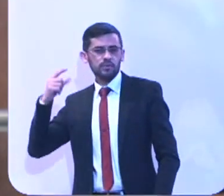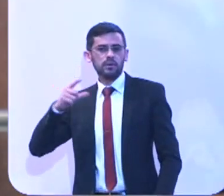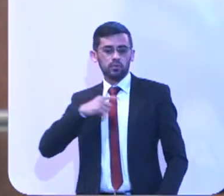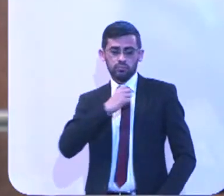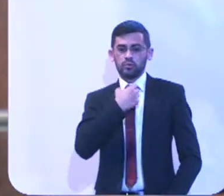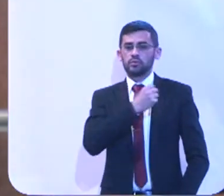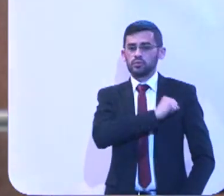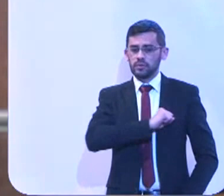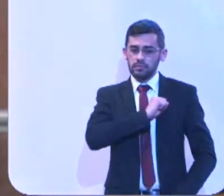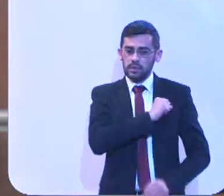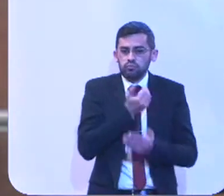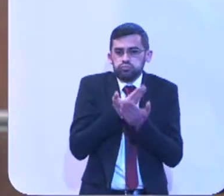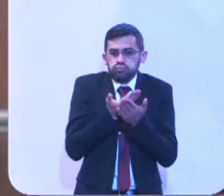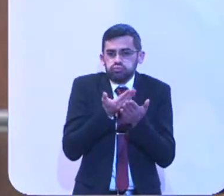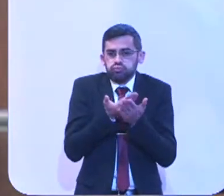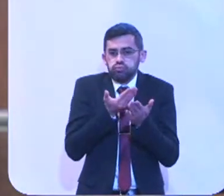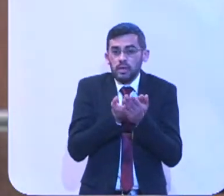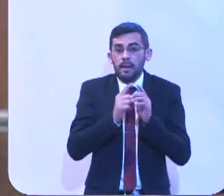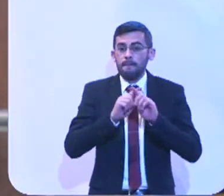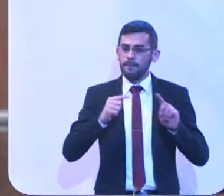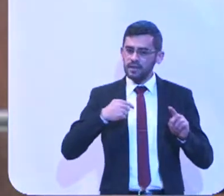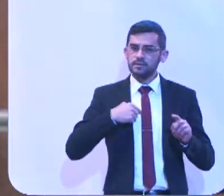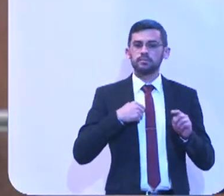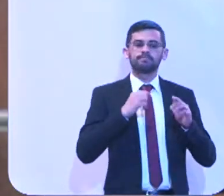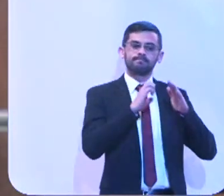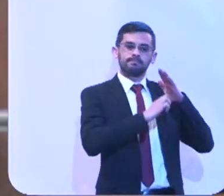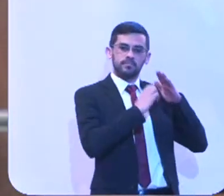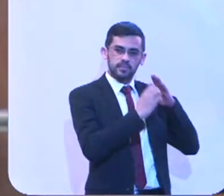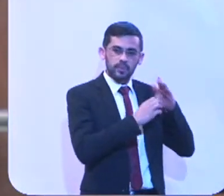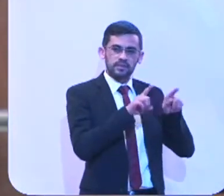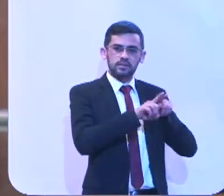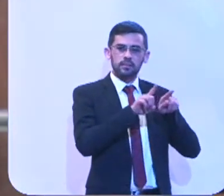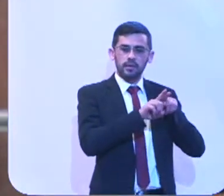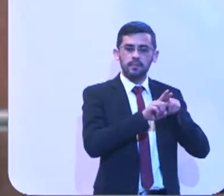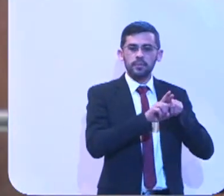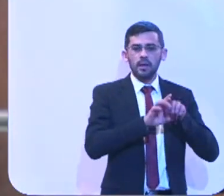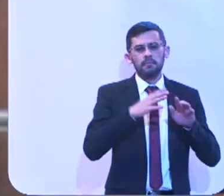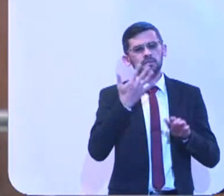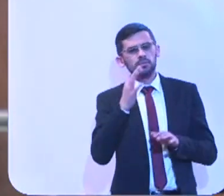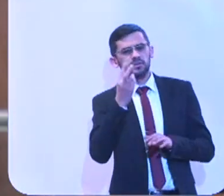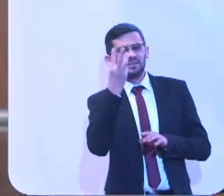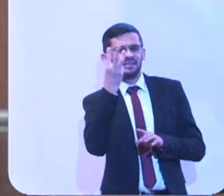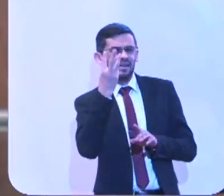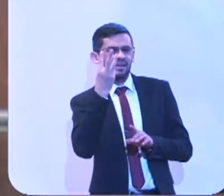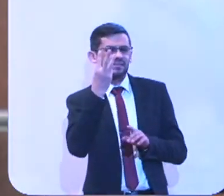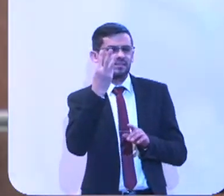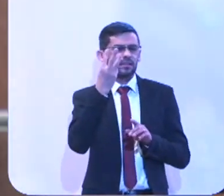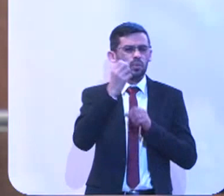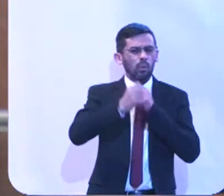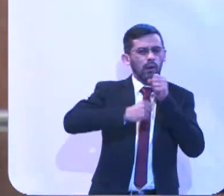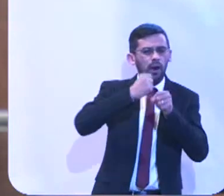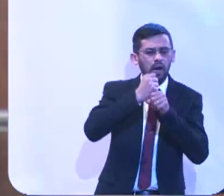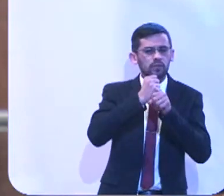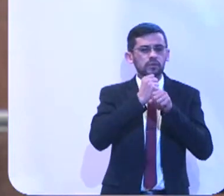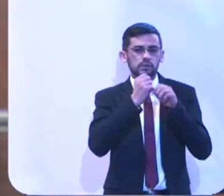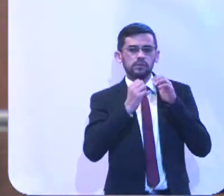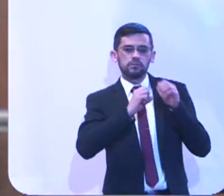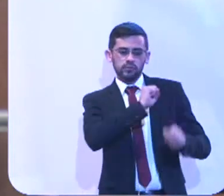tinha um negócio, ele demorou para decolar, mas lá pelo terceiro ano de faculdade ele estava indo